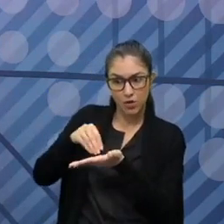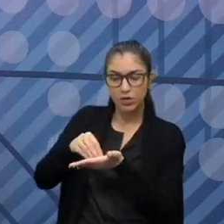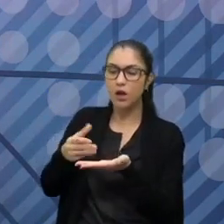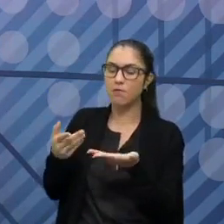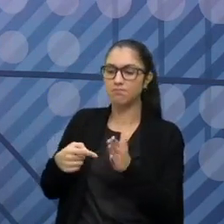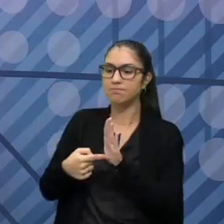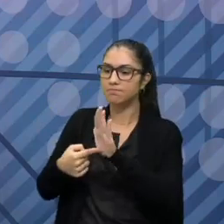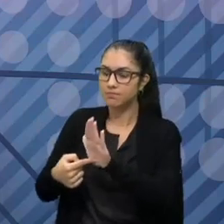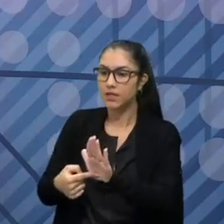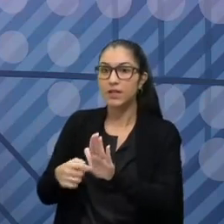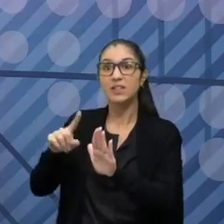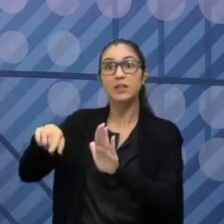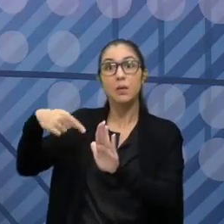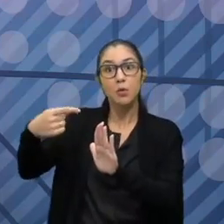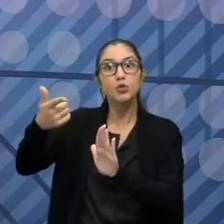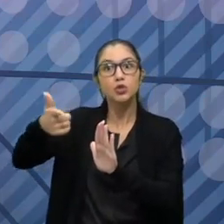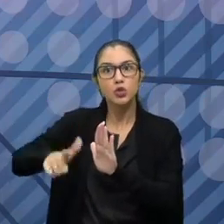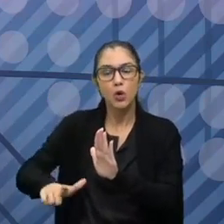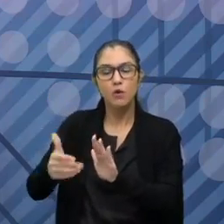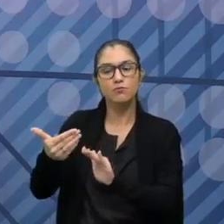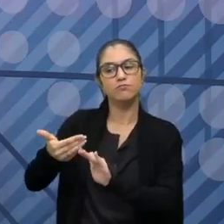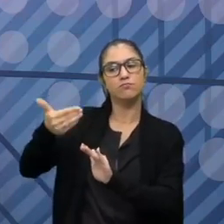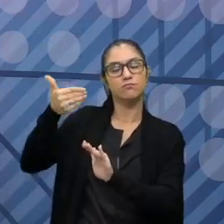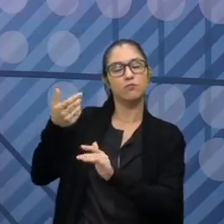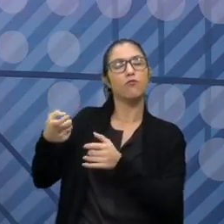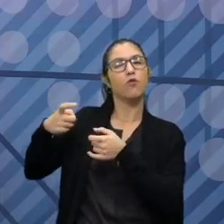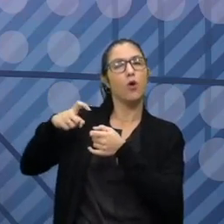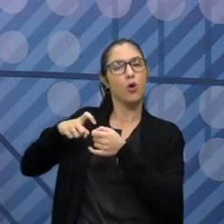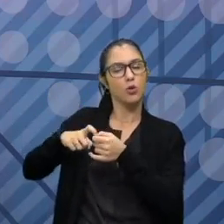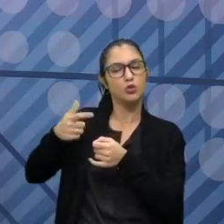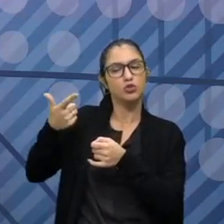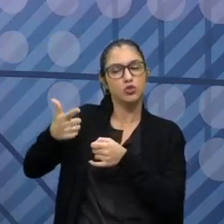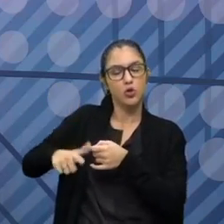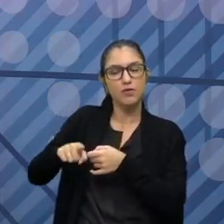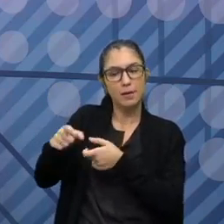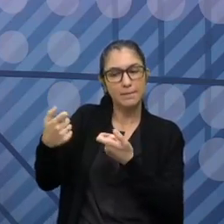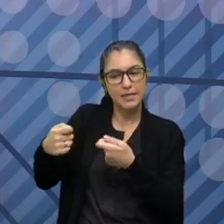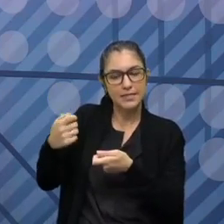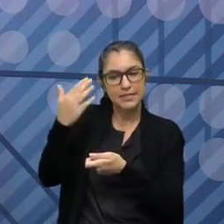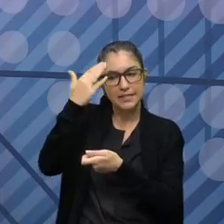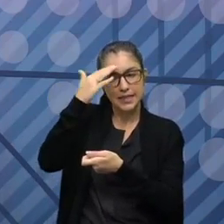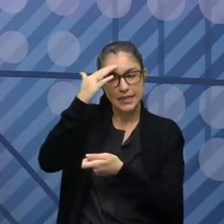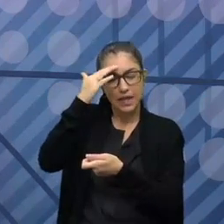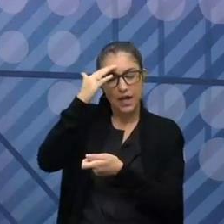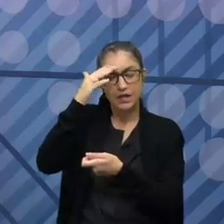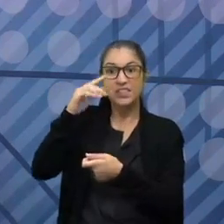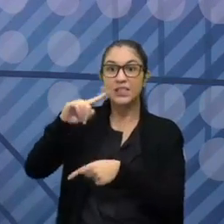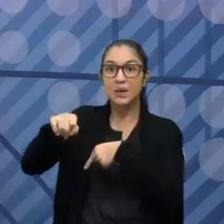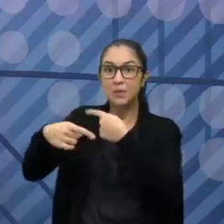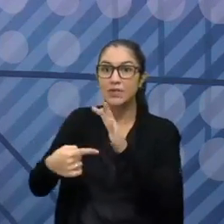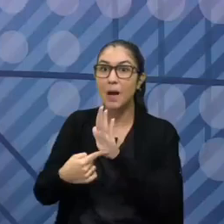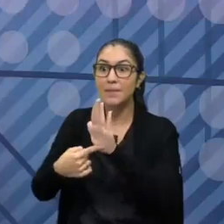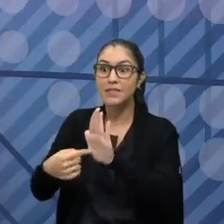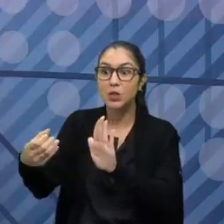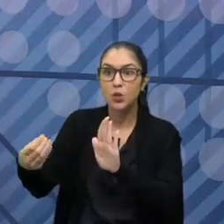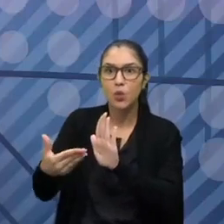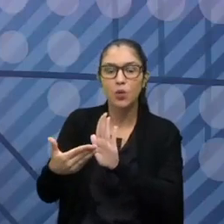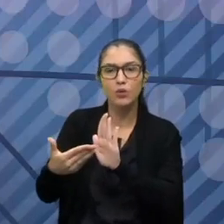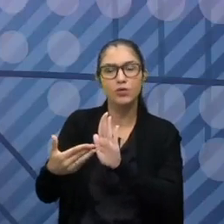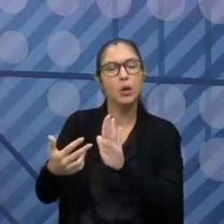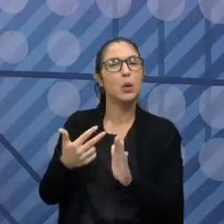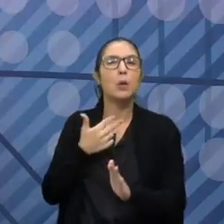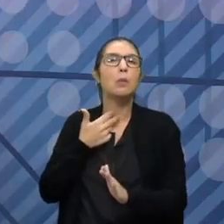os próximos passos. Eu dou um passo para trás, volto naquilo que ele precisa compreender ainda e apresento para frente. Nós não